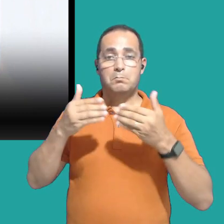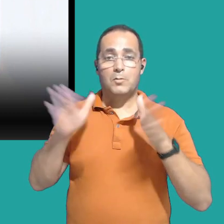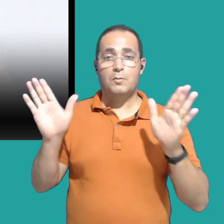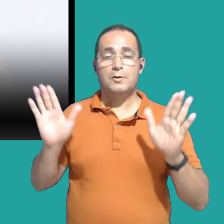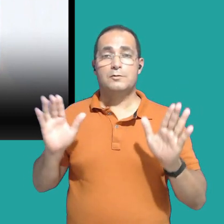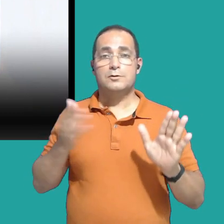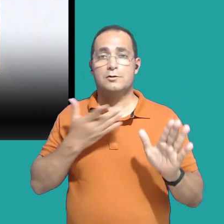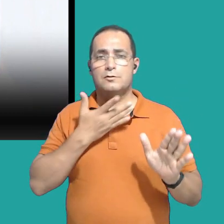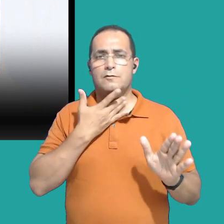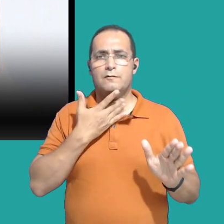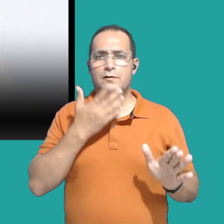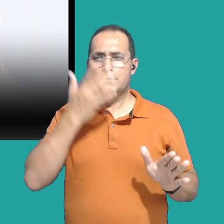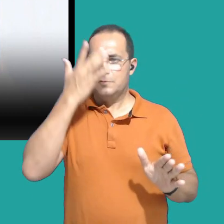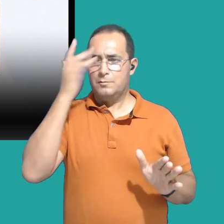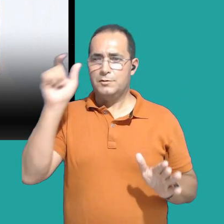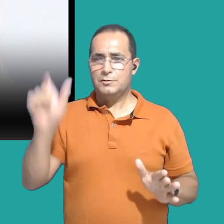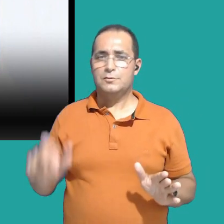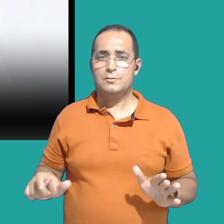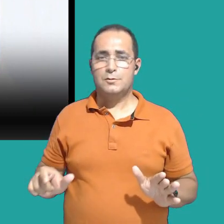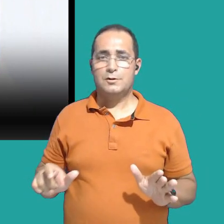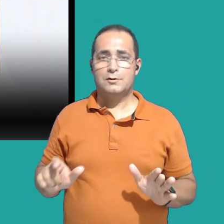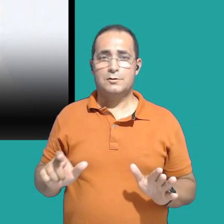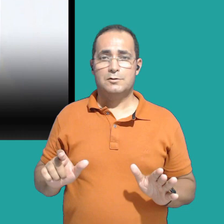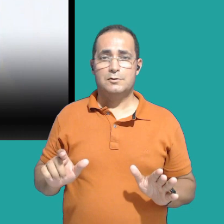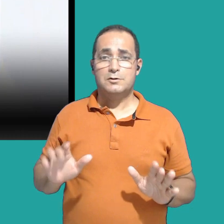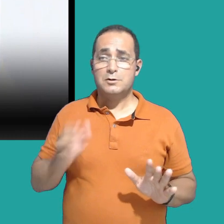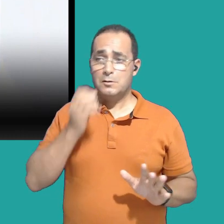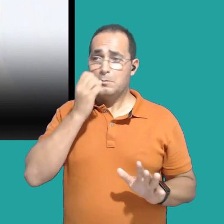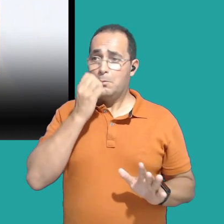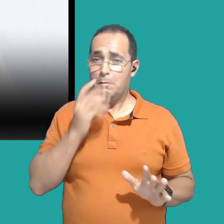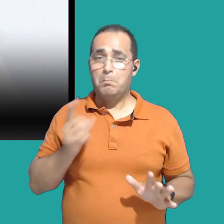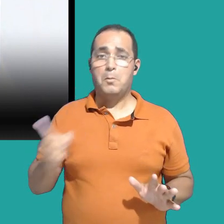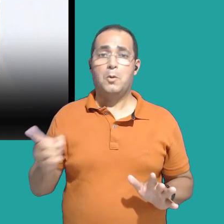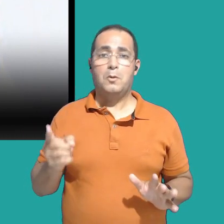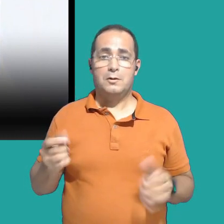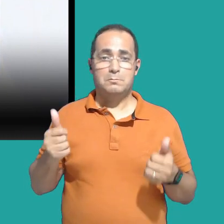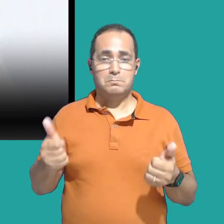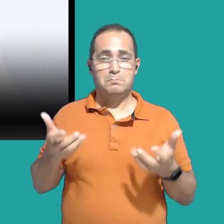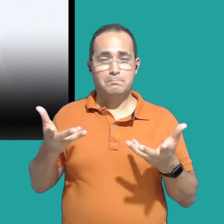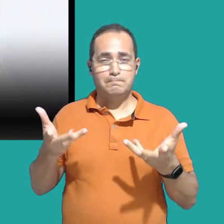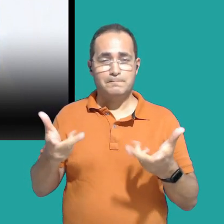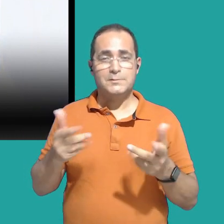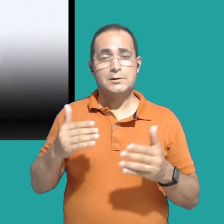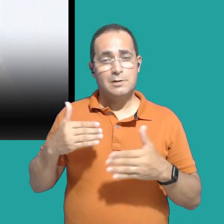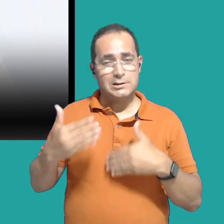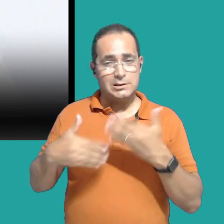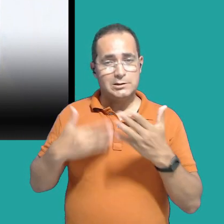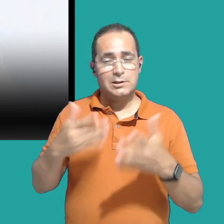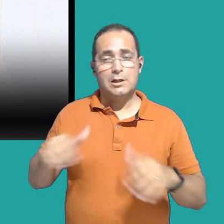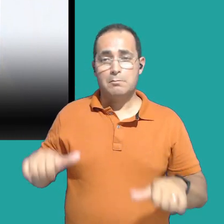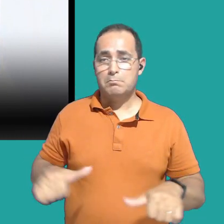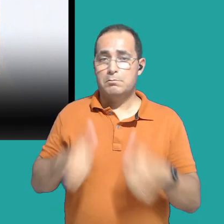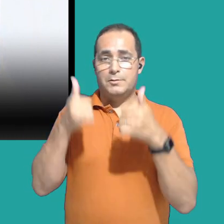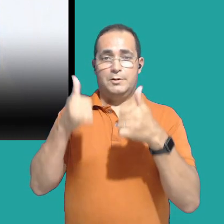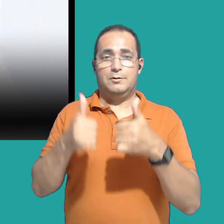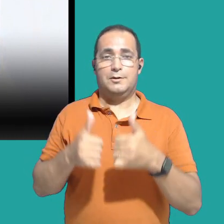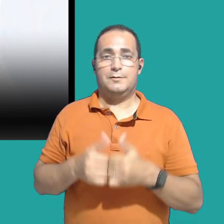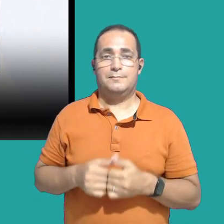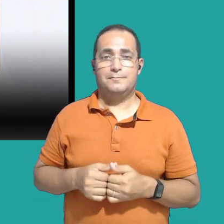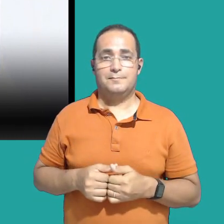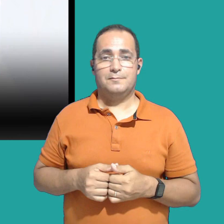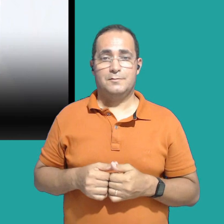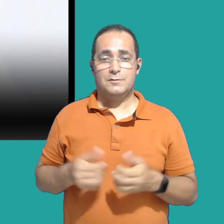em domínio público que você acha que é uma voz humana, de tão boa que elas estão. Então, assim,